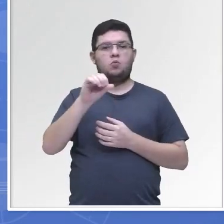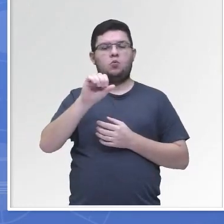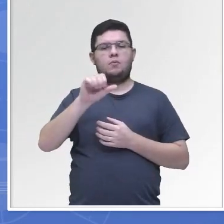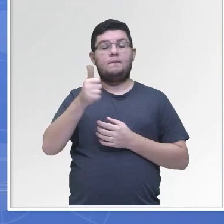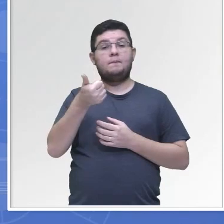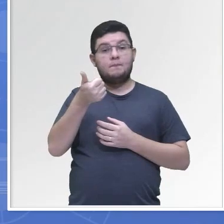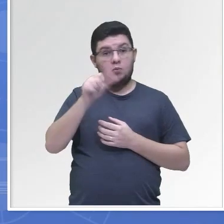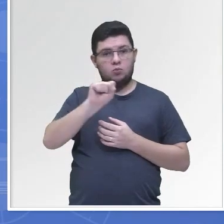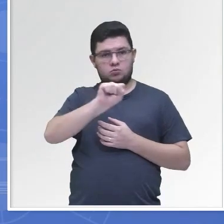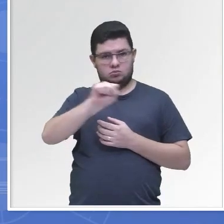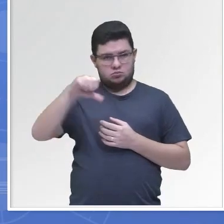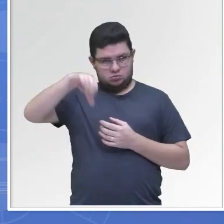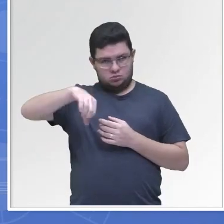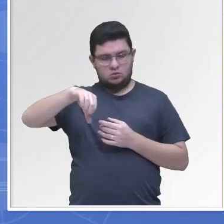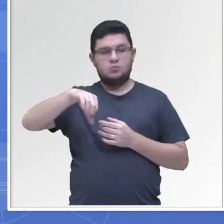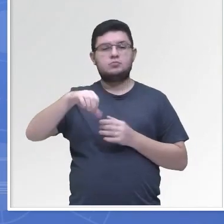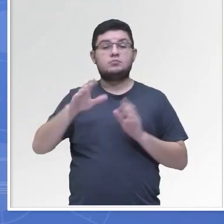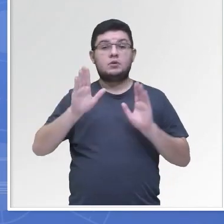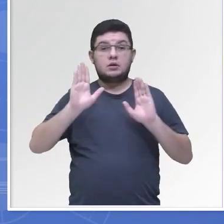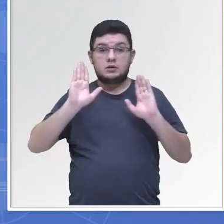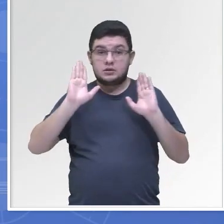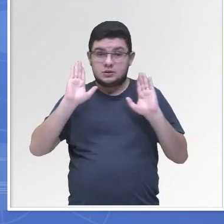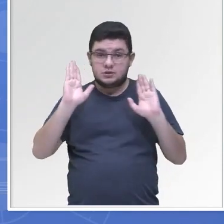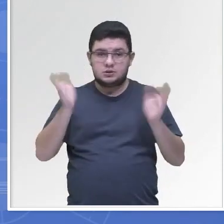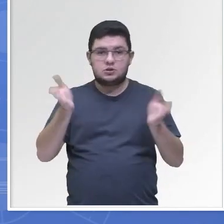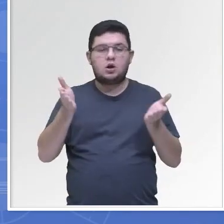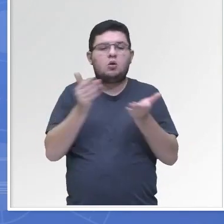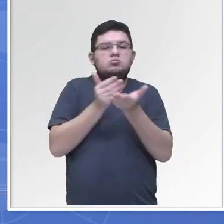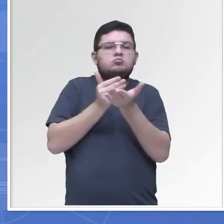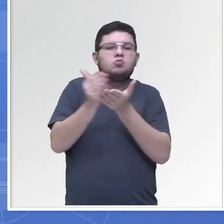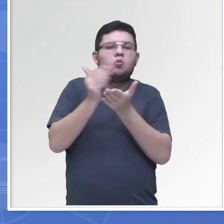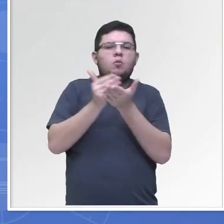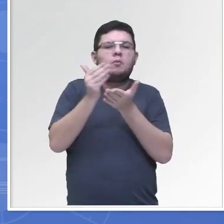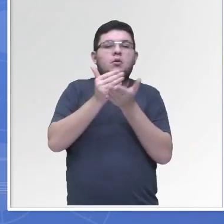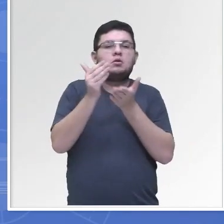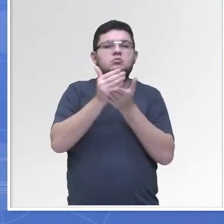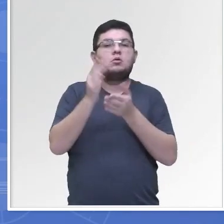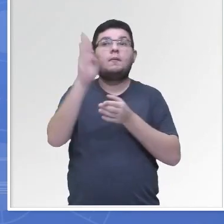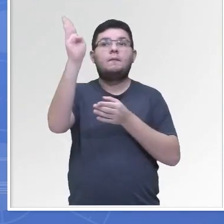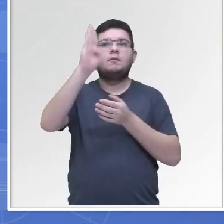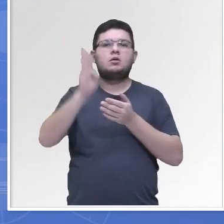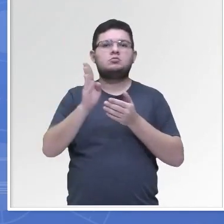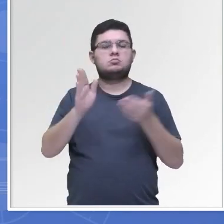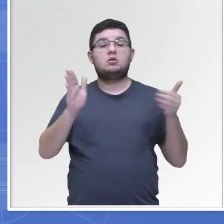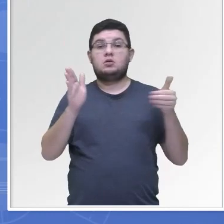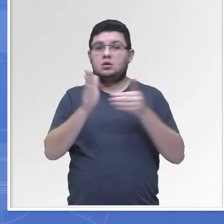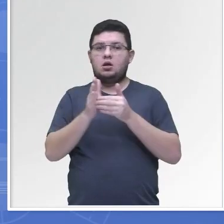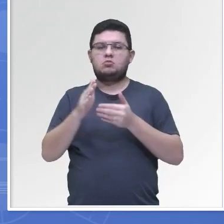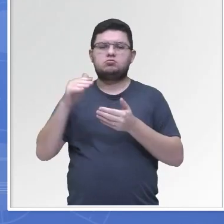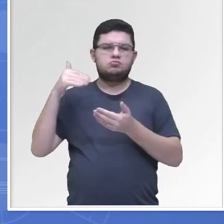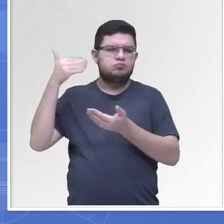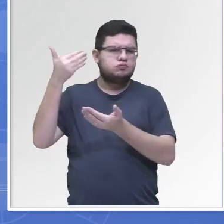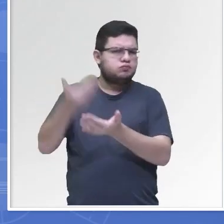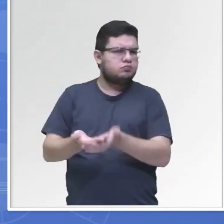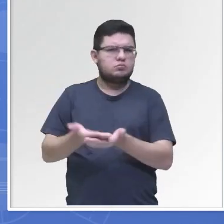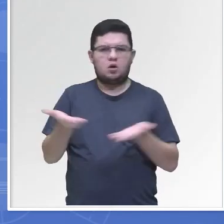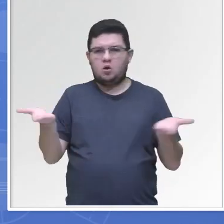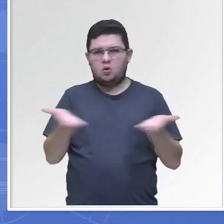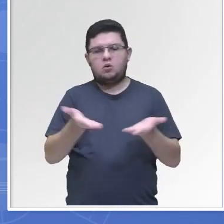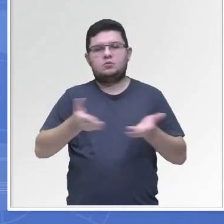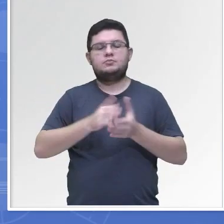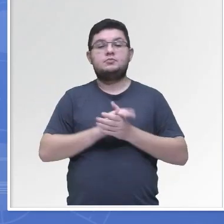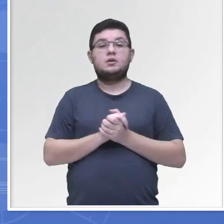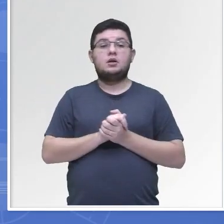que nós vivemos até os dias atuais, e aí vai começar o que nós chamamos de República de Espada. Por que essa palavra?